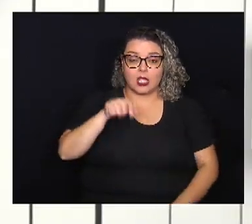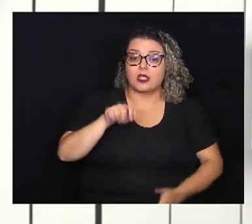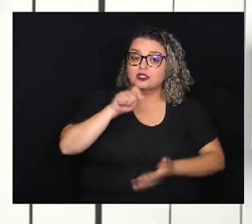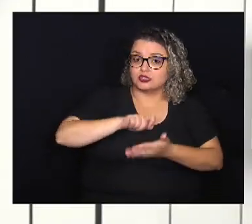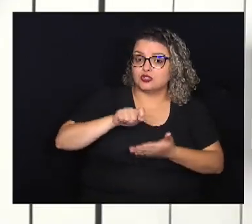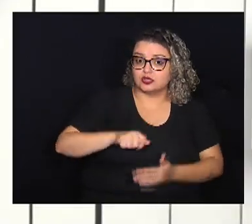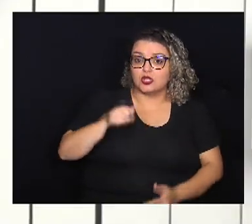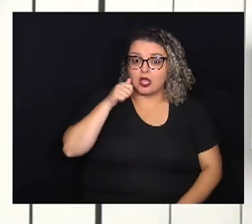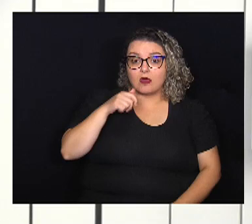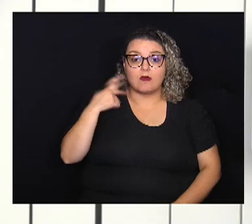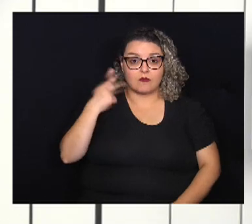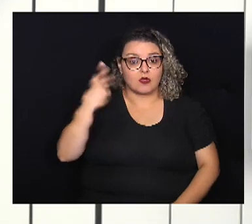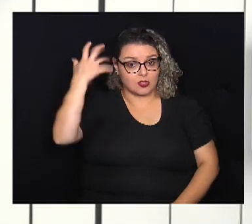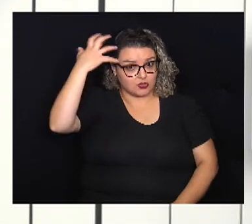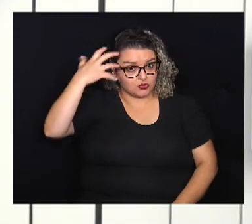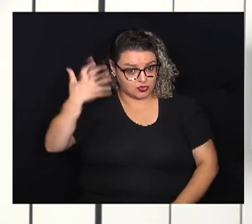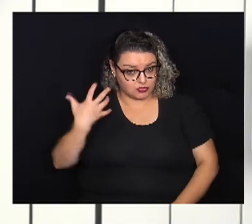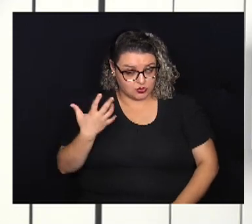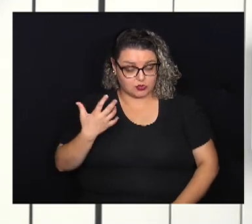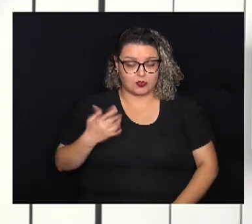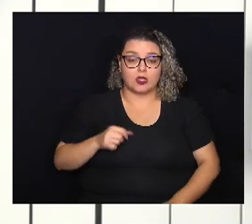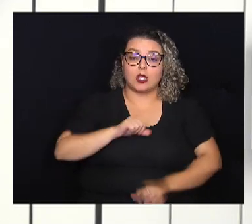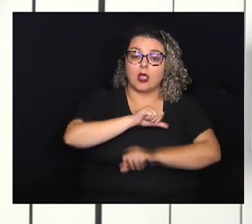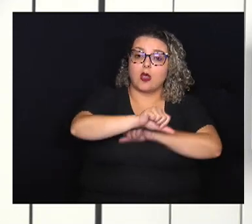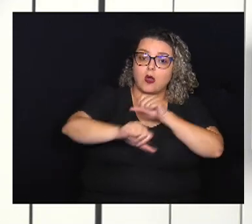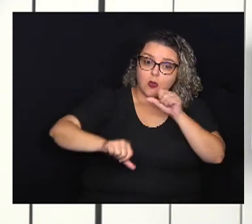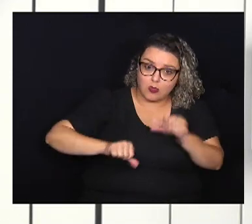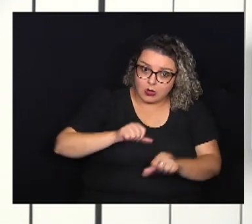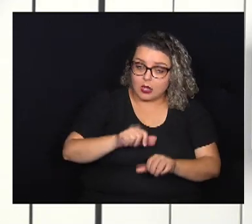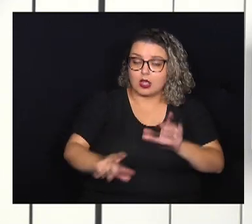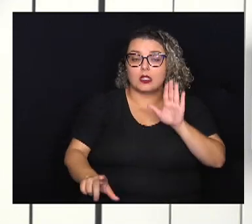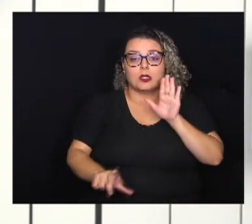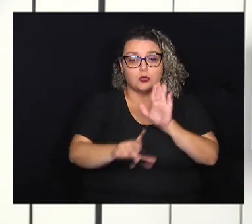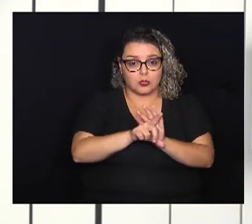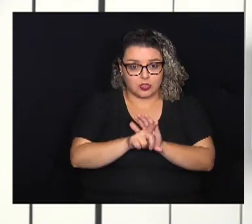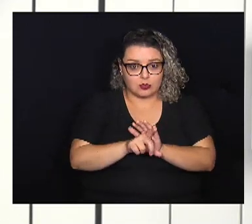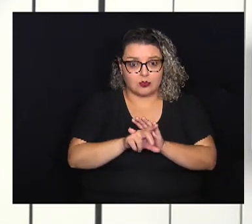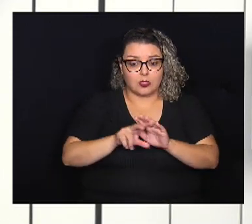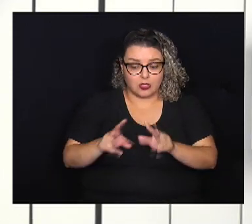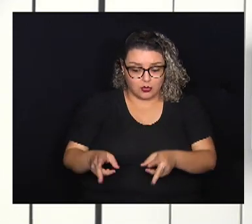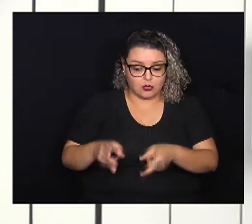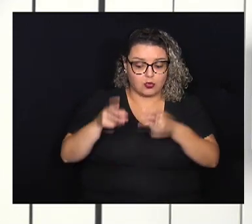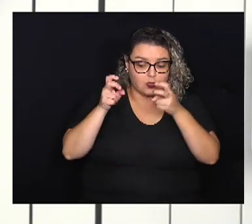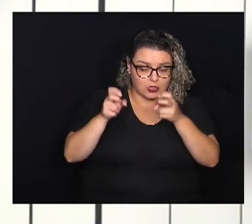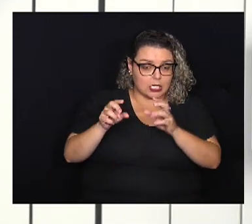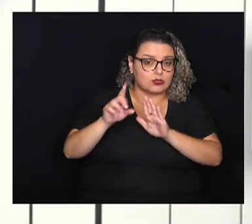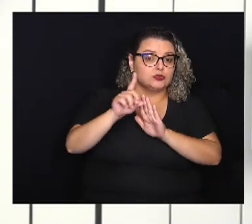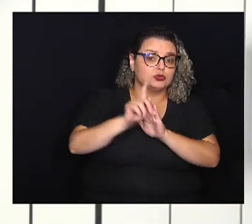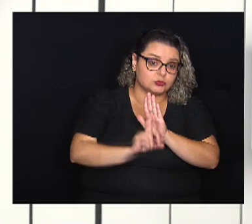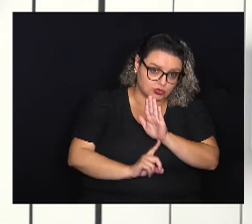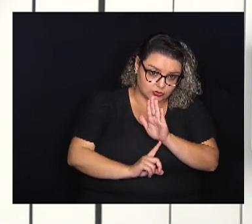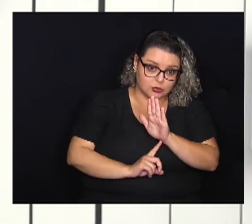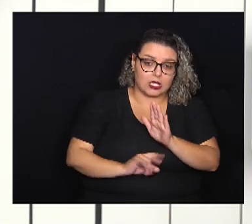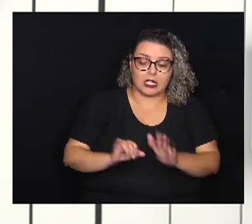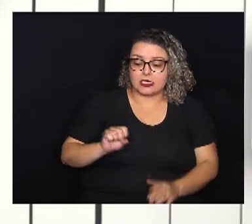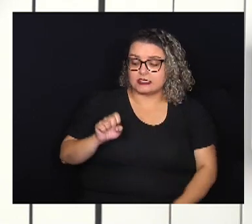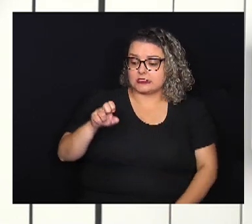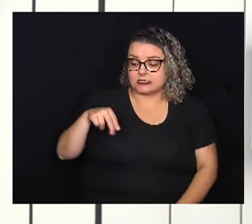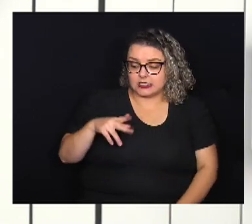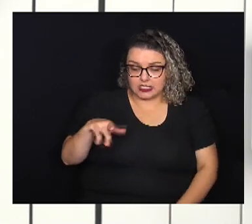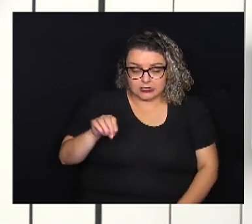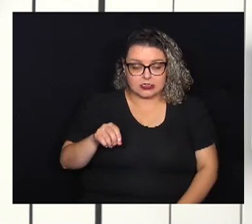da vereadora Guida Calisto que altera a legislação para o reconhecimento do direito à isenção de